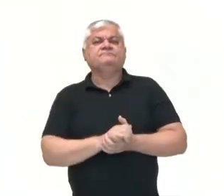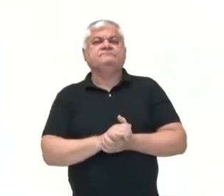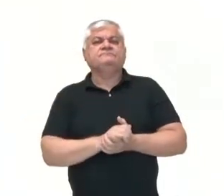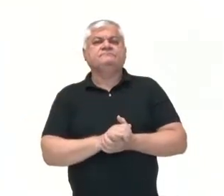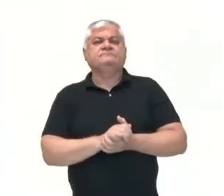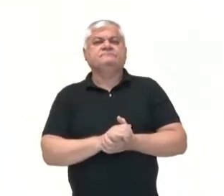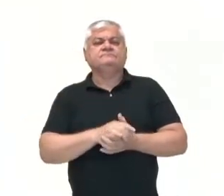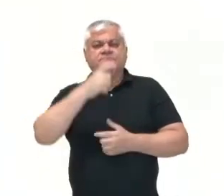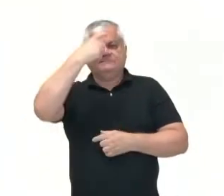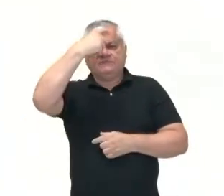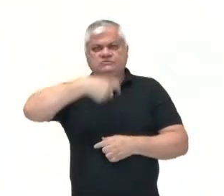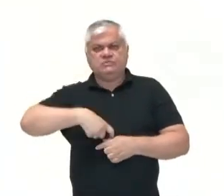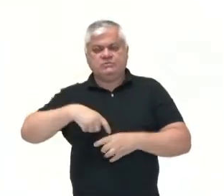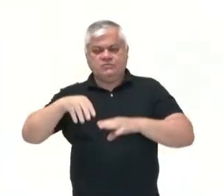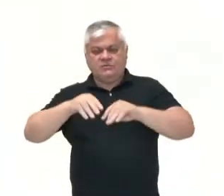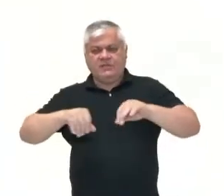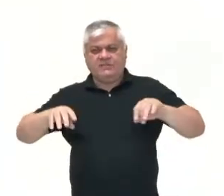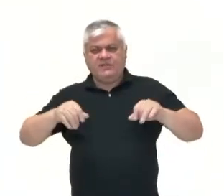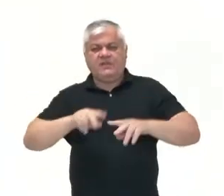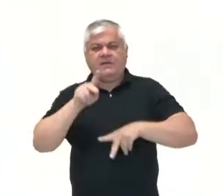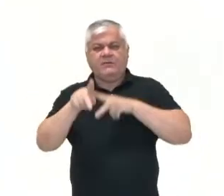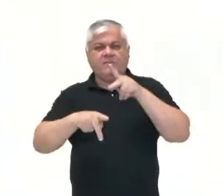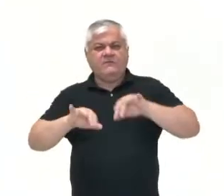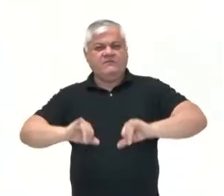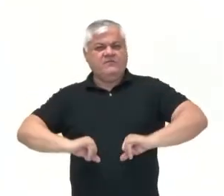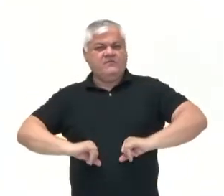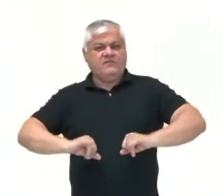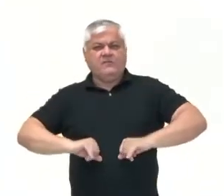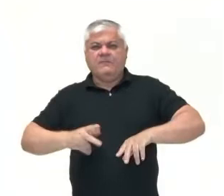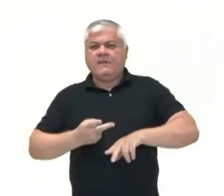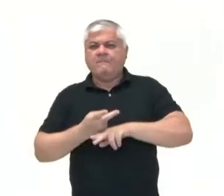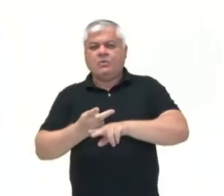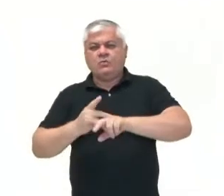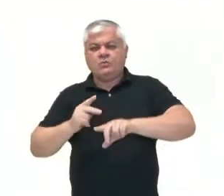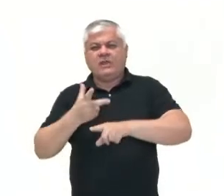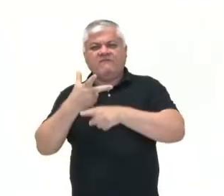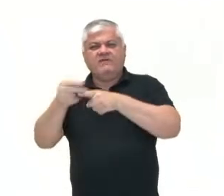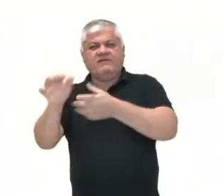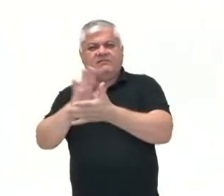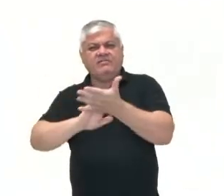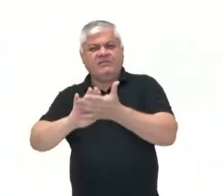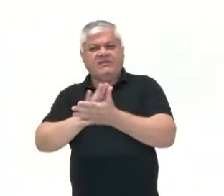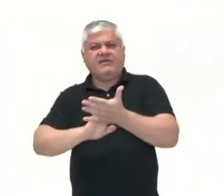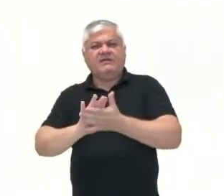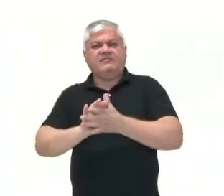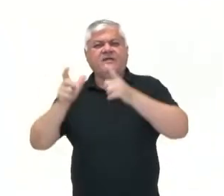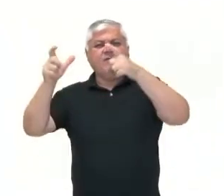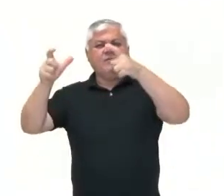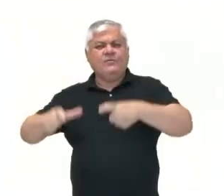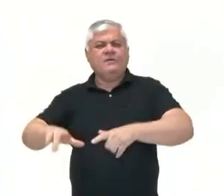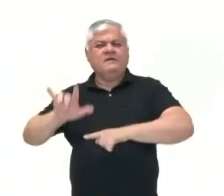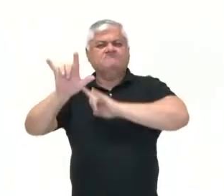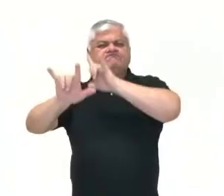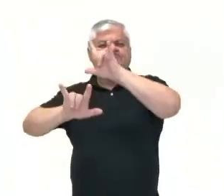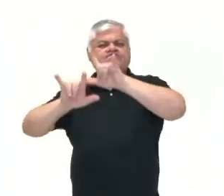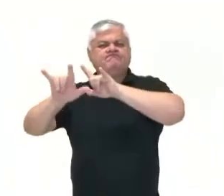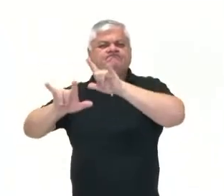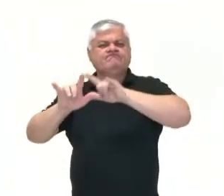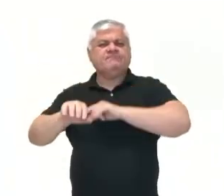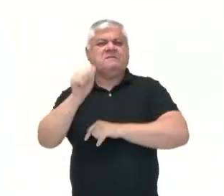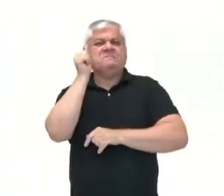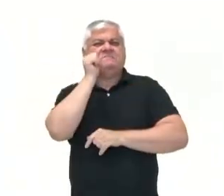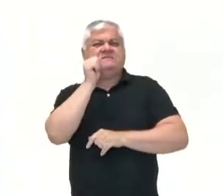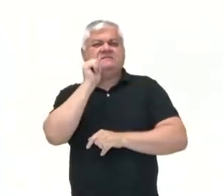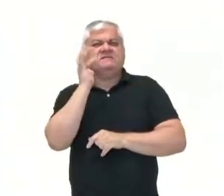de uma terra que o povo padece, mas não procura vencer. Da terra querida, que a linda cabocla,